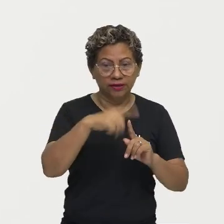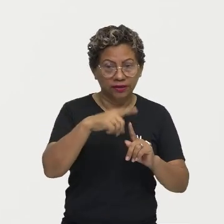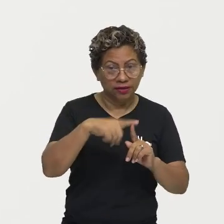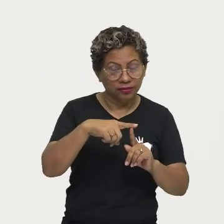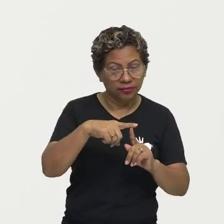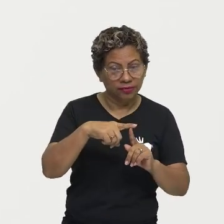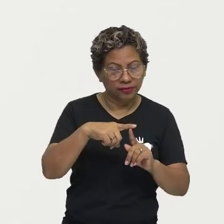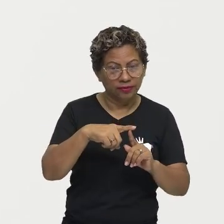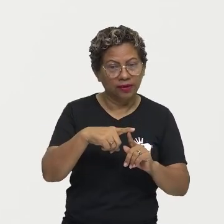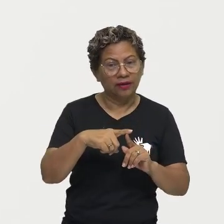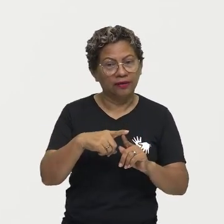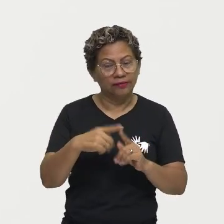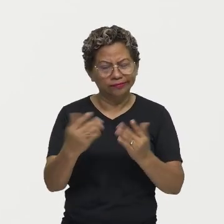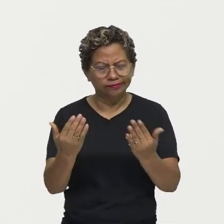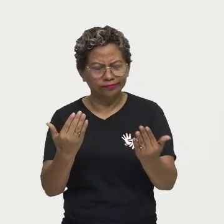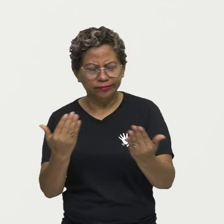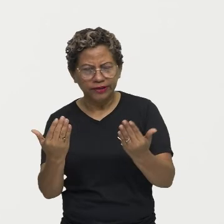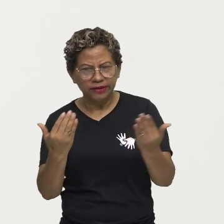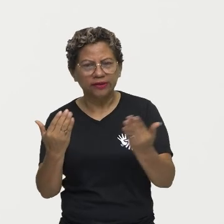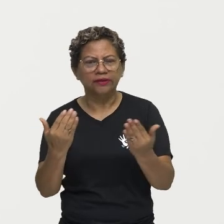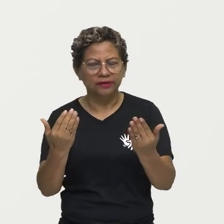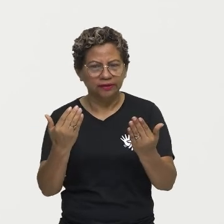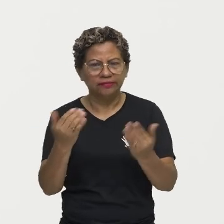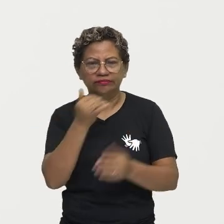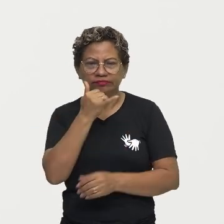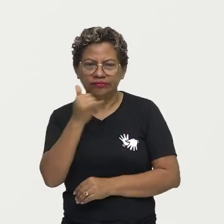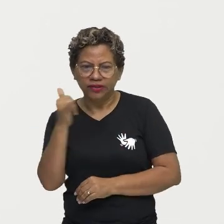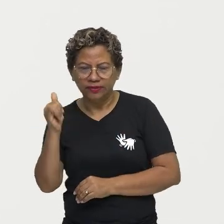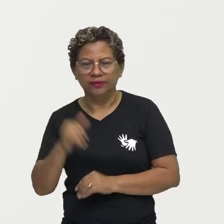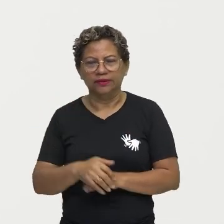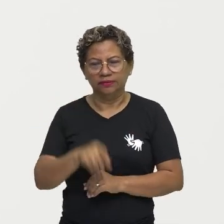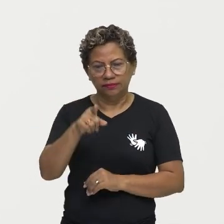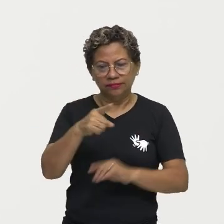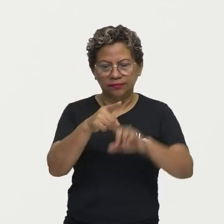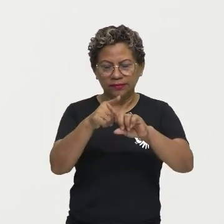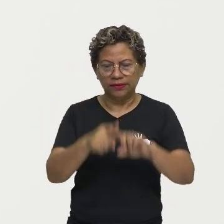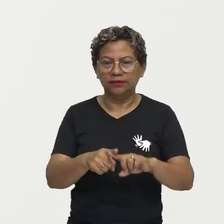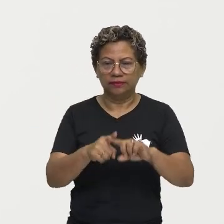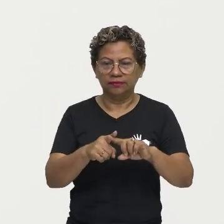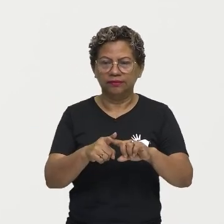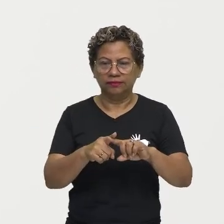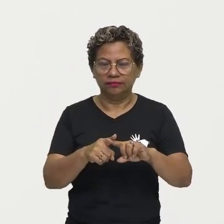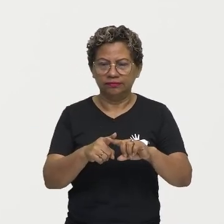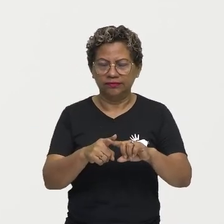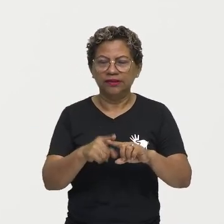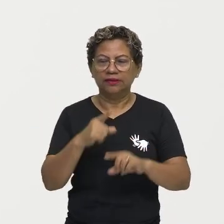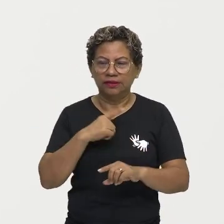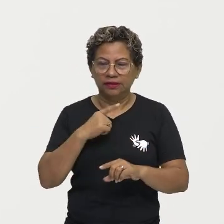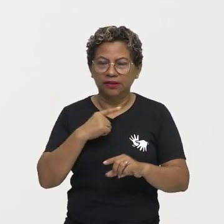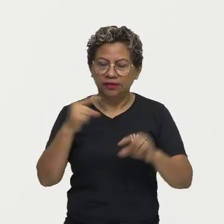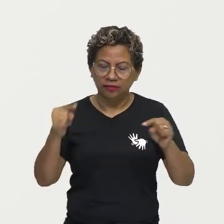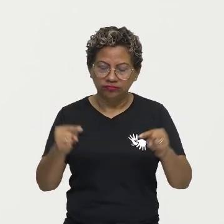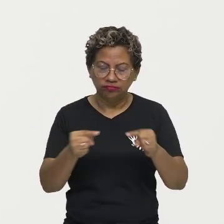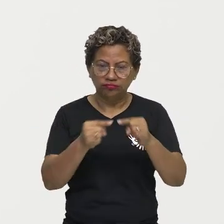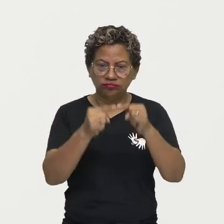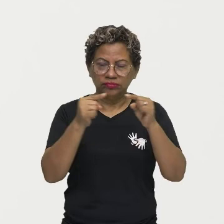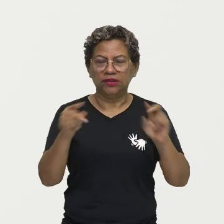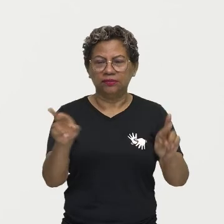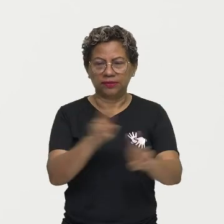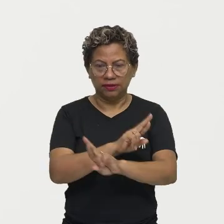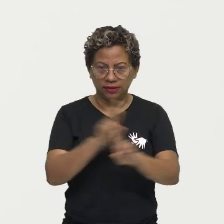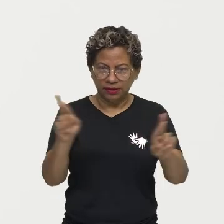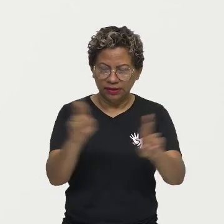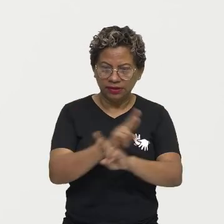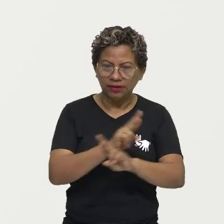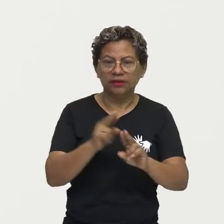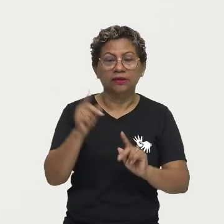situação associamos uma modalidade de energia. Marque a alternativa que expressa corretamente a relação entre a